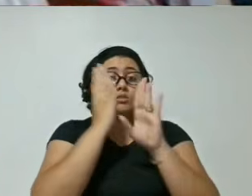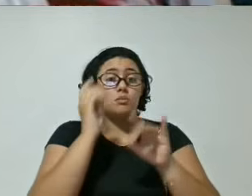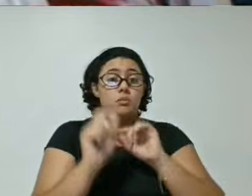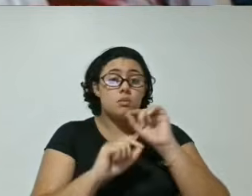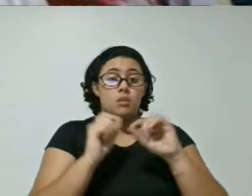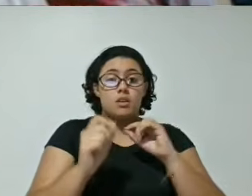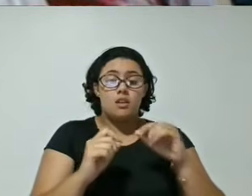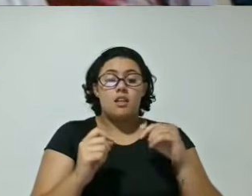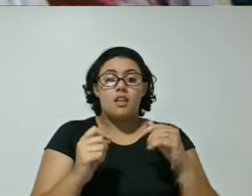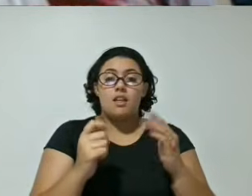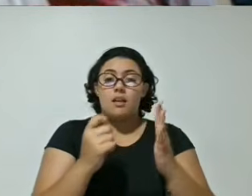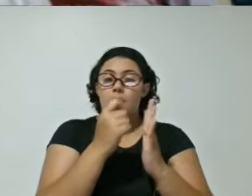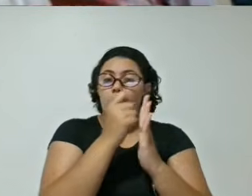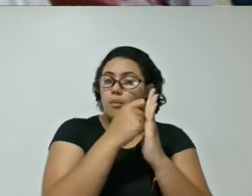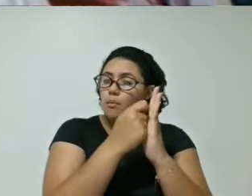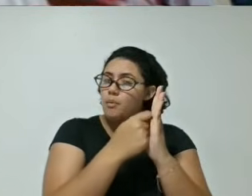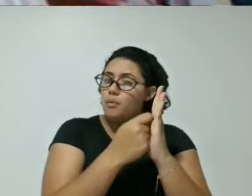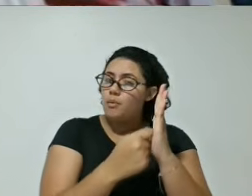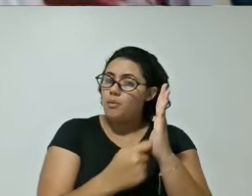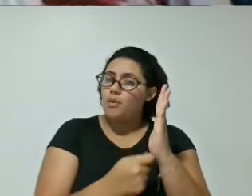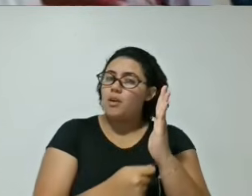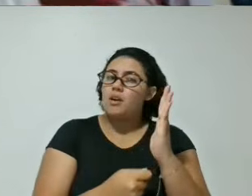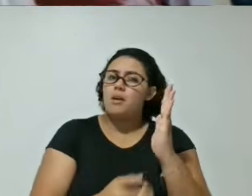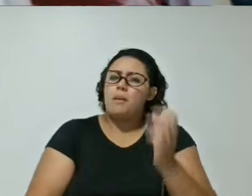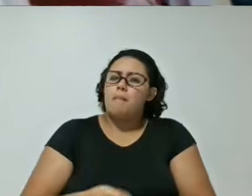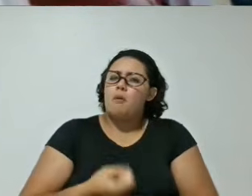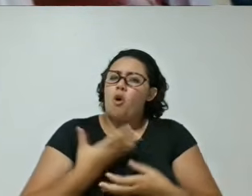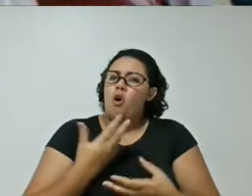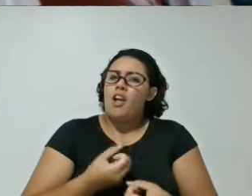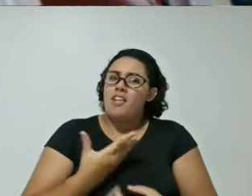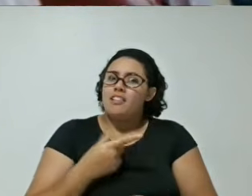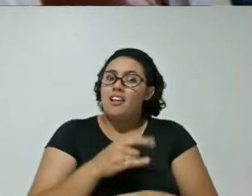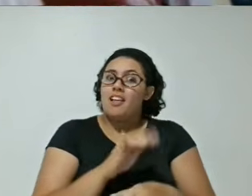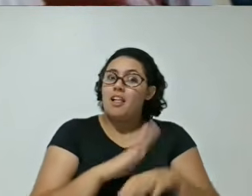uma grande compositora, poeta,